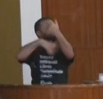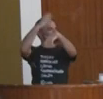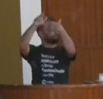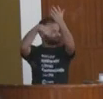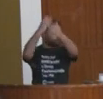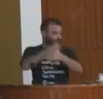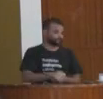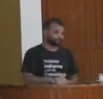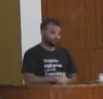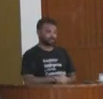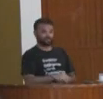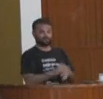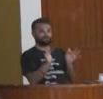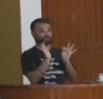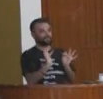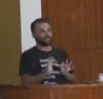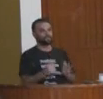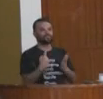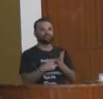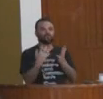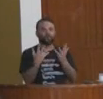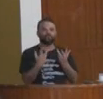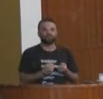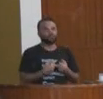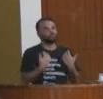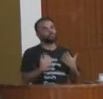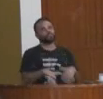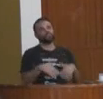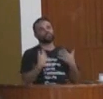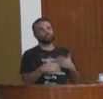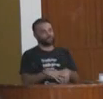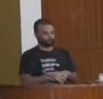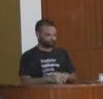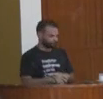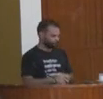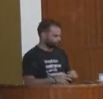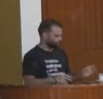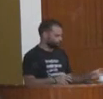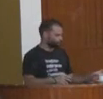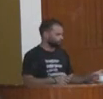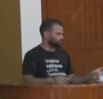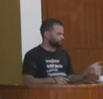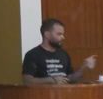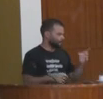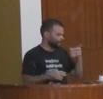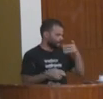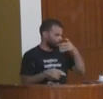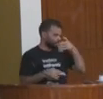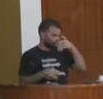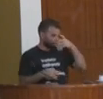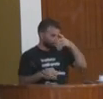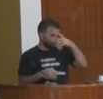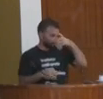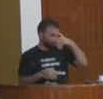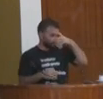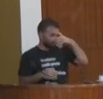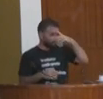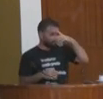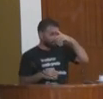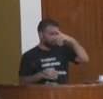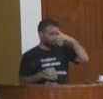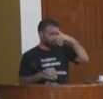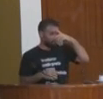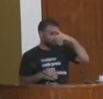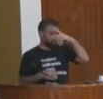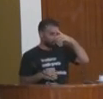a felicidade que eu tenho num convite, quando eu recebi, foi posterior a uma conversa de saber que eu tenho uma prefeitura super dedicada